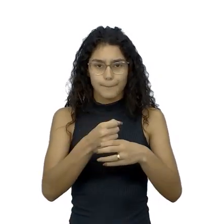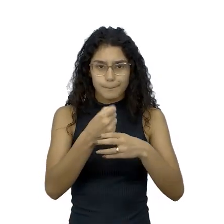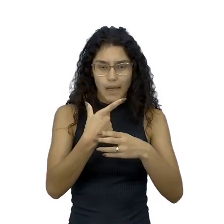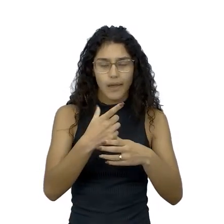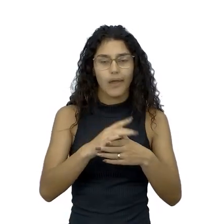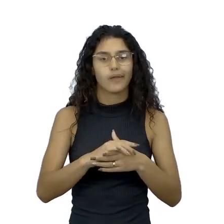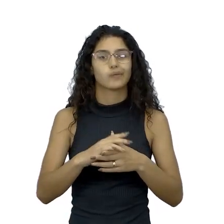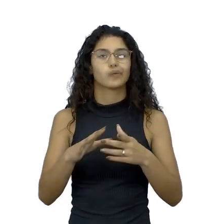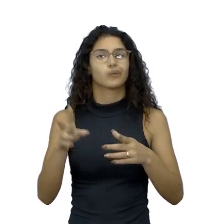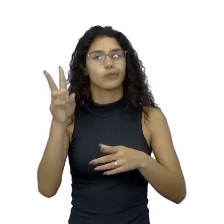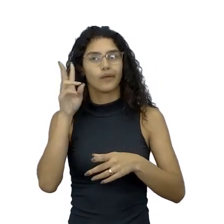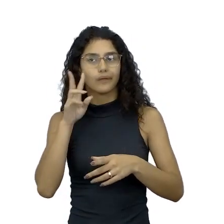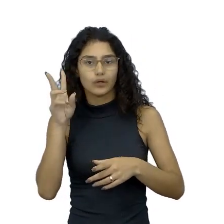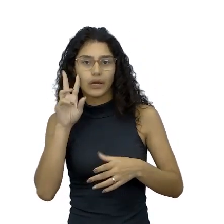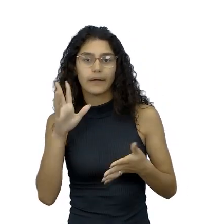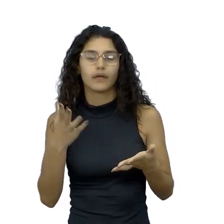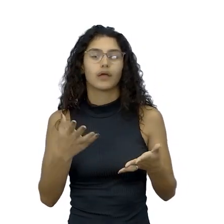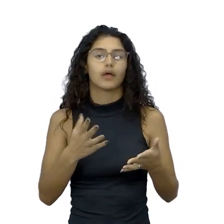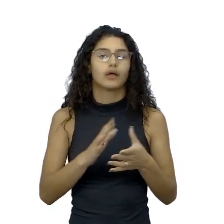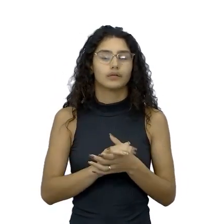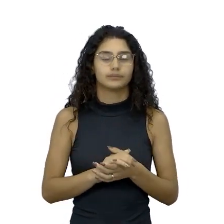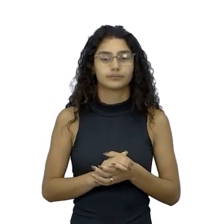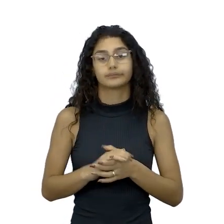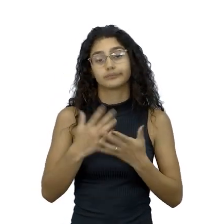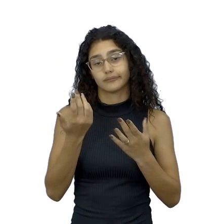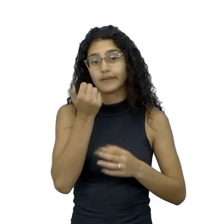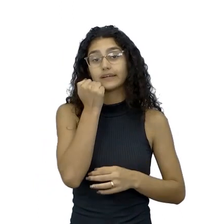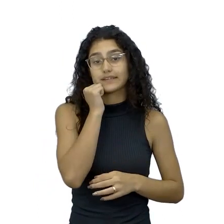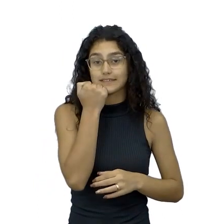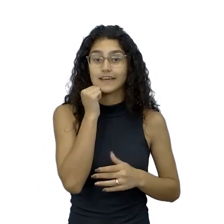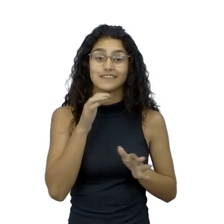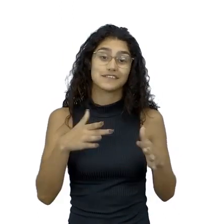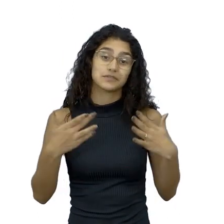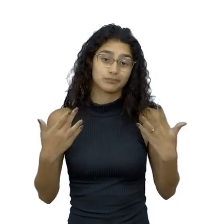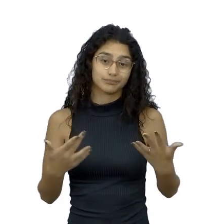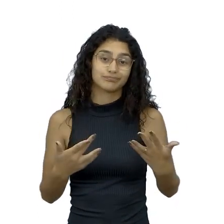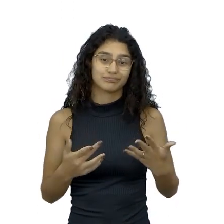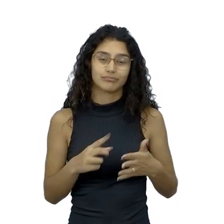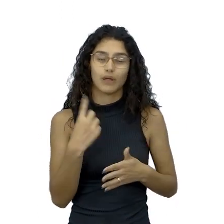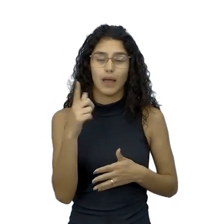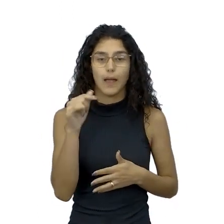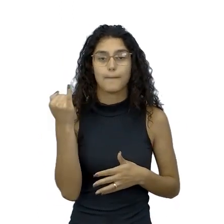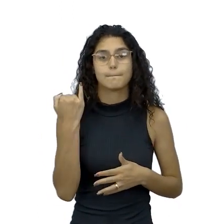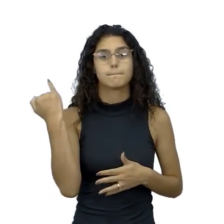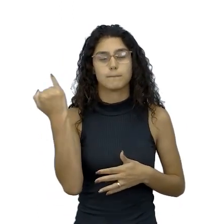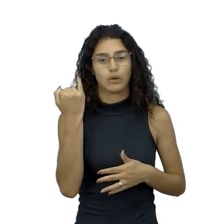novas teorias, ou então, né, bom, ciência, né, é muito